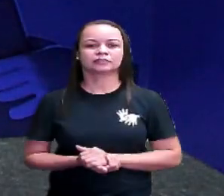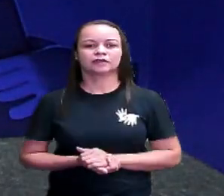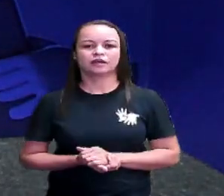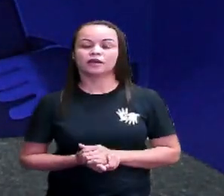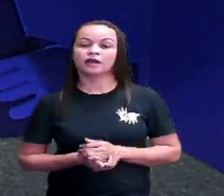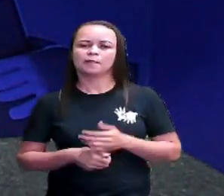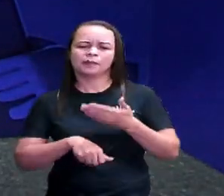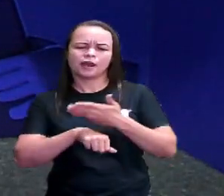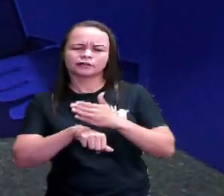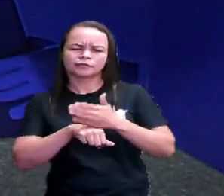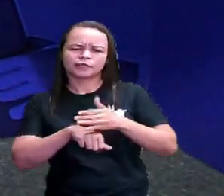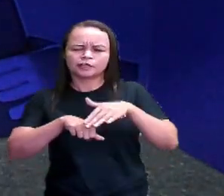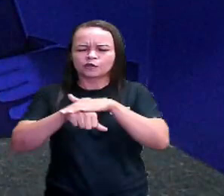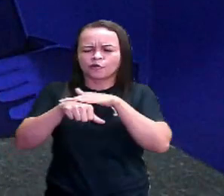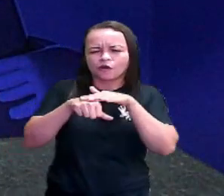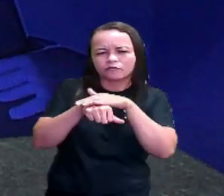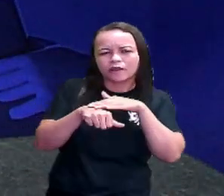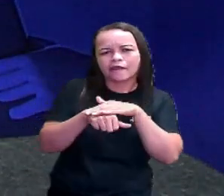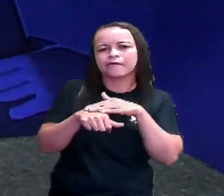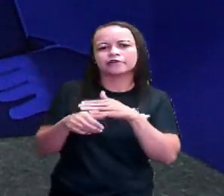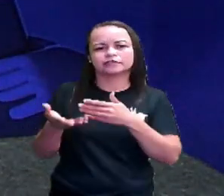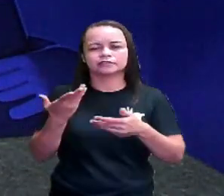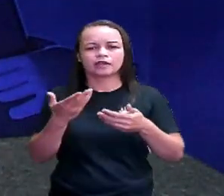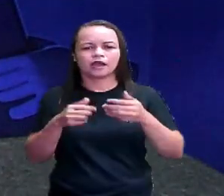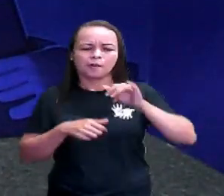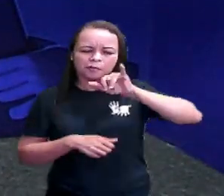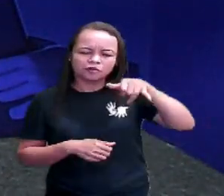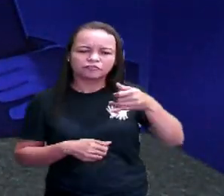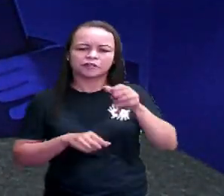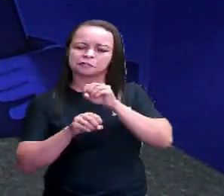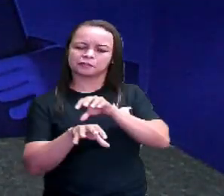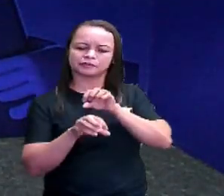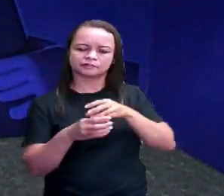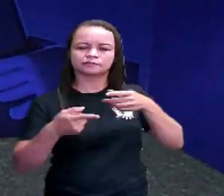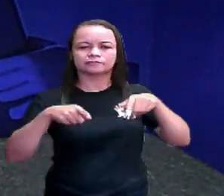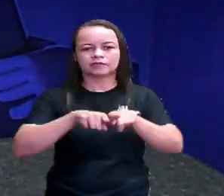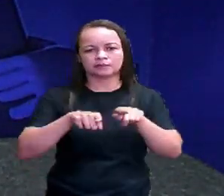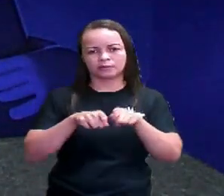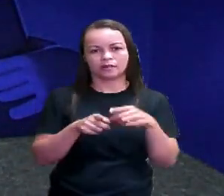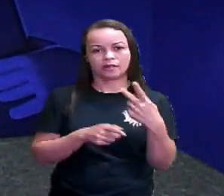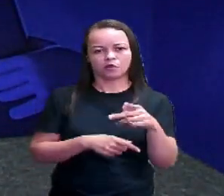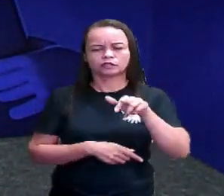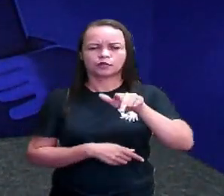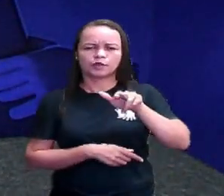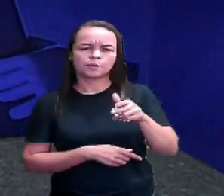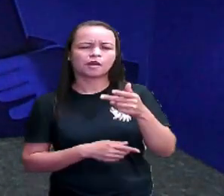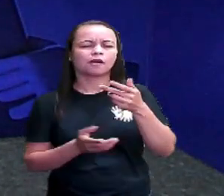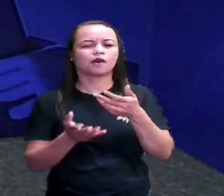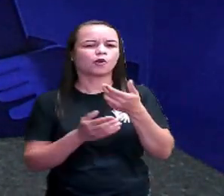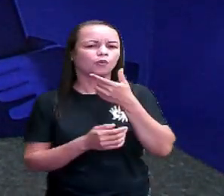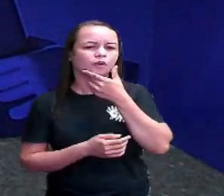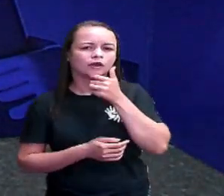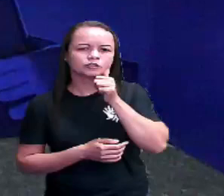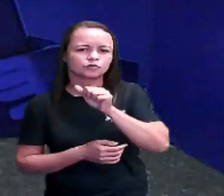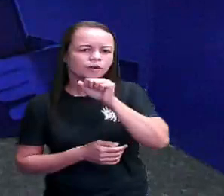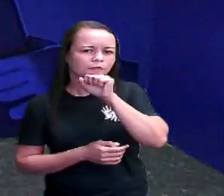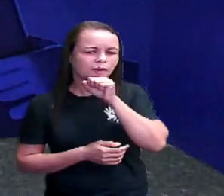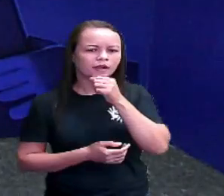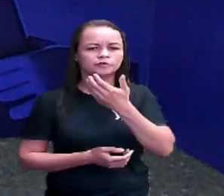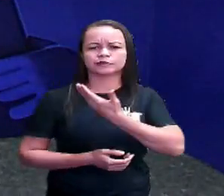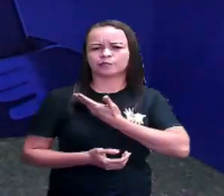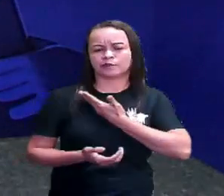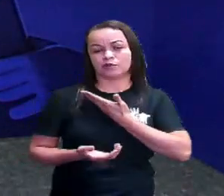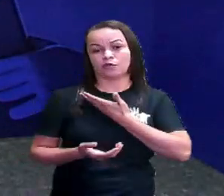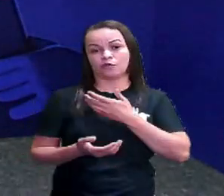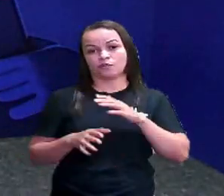Pratiquem, conversem, aproveitem para ensinar também ao seu irmão, à sua mãe, ao seu amigo, porque quando a gente